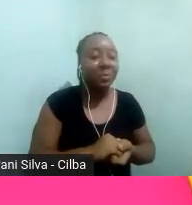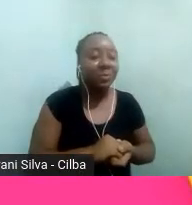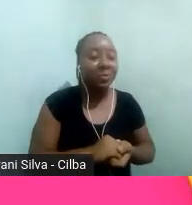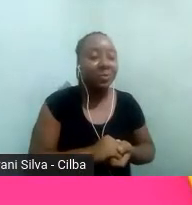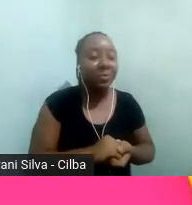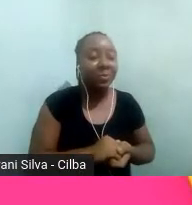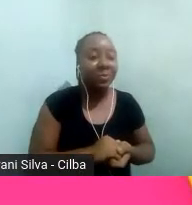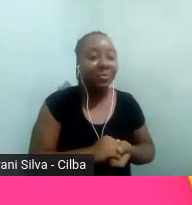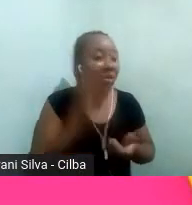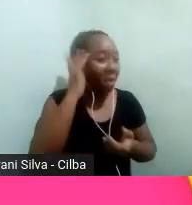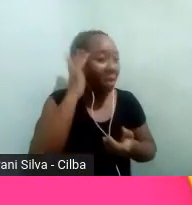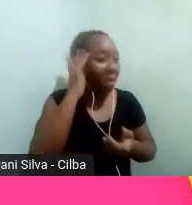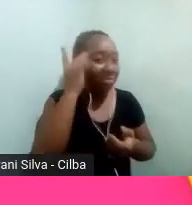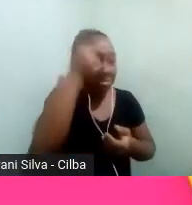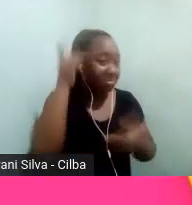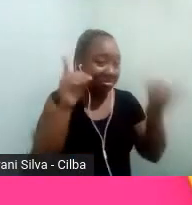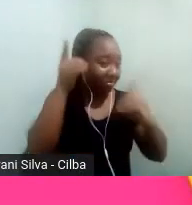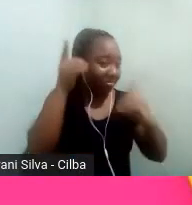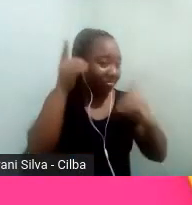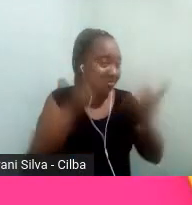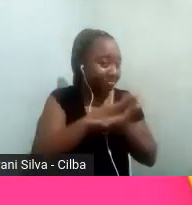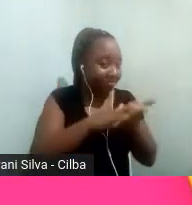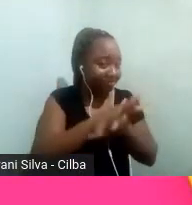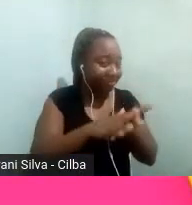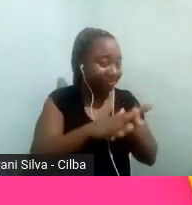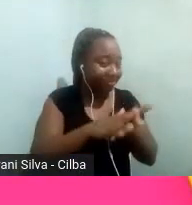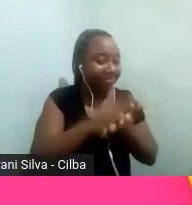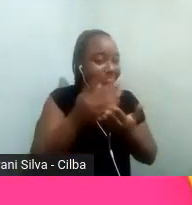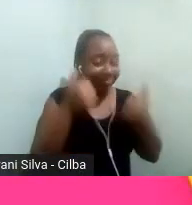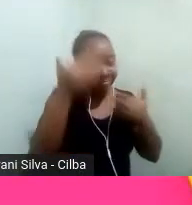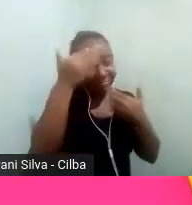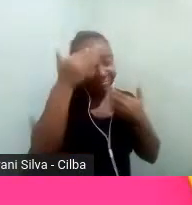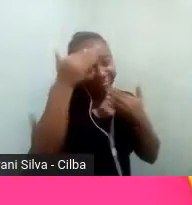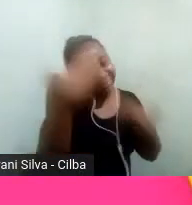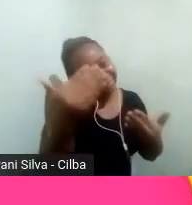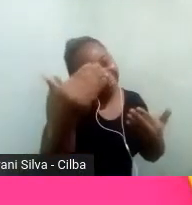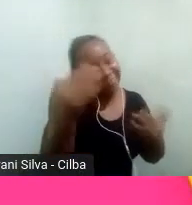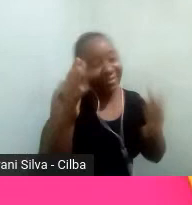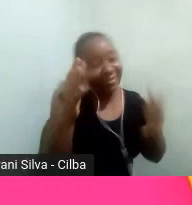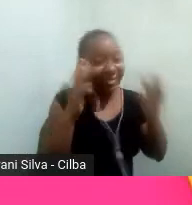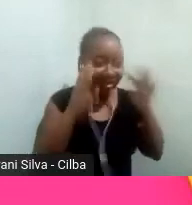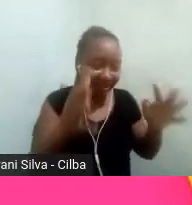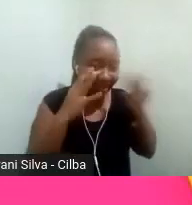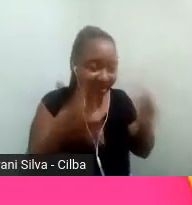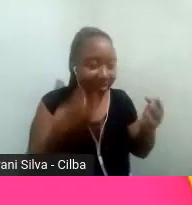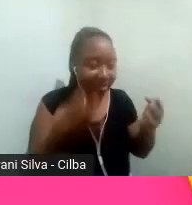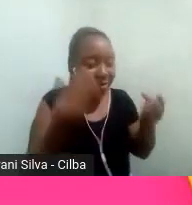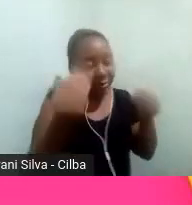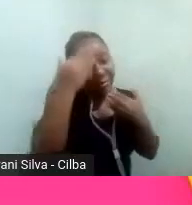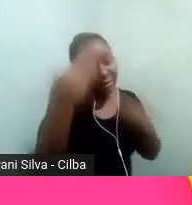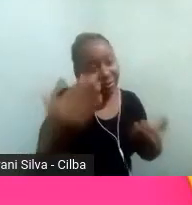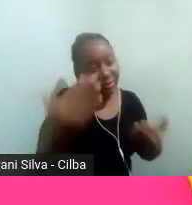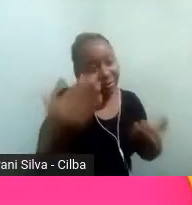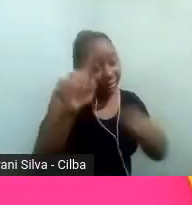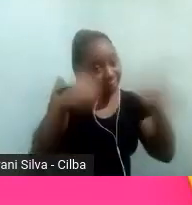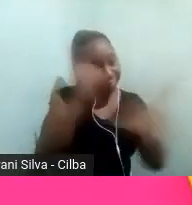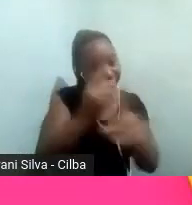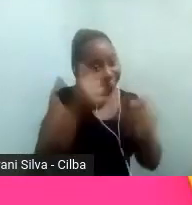Acho que não. Pessoal, é isso. Agradeço a vocês aí. Muito obrigado. E nos vemos, hein?